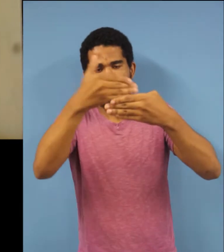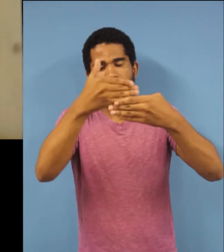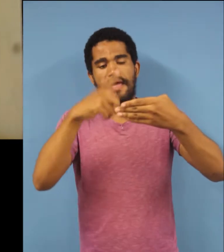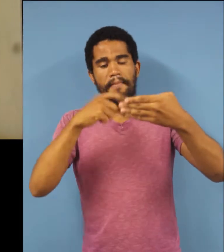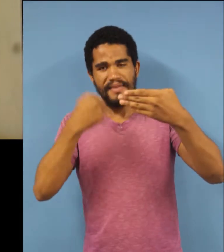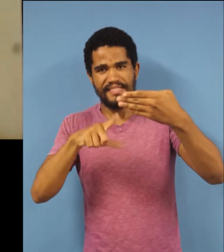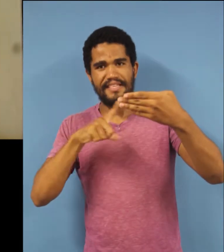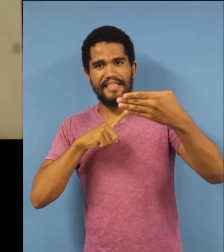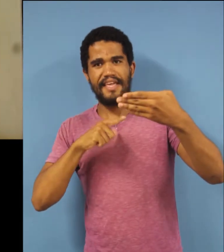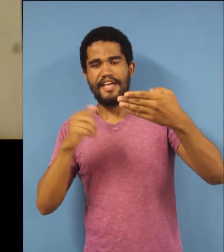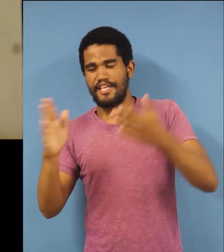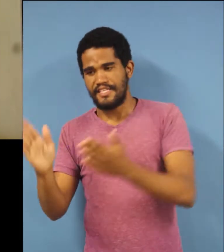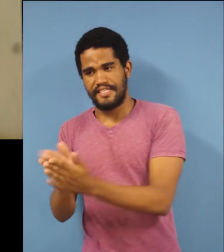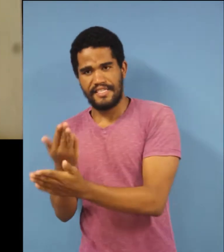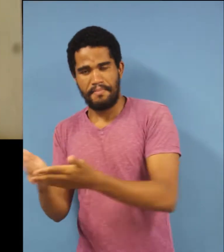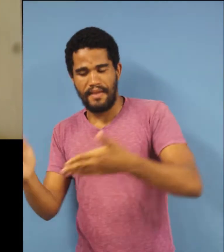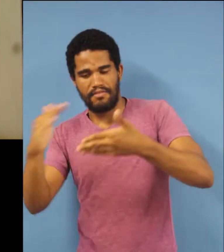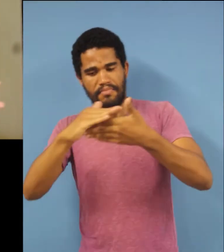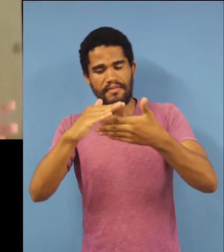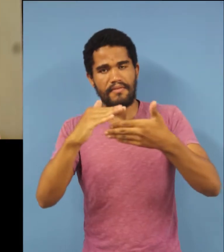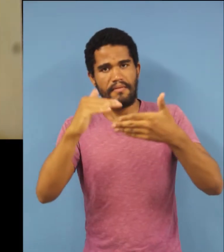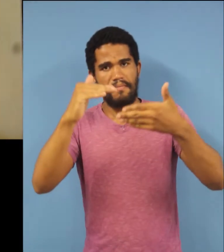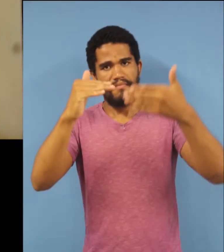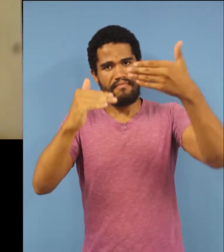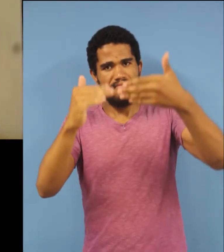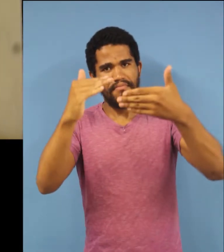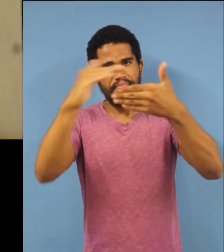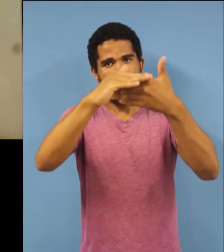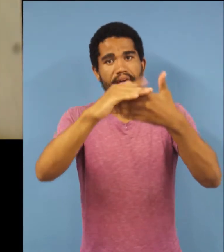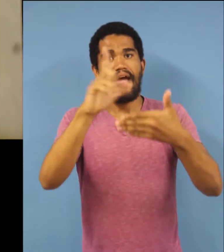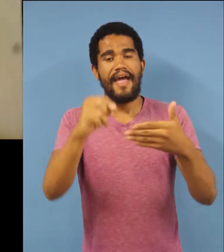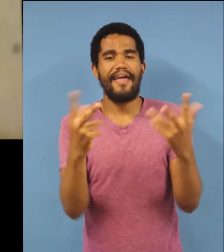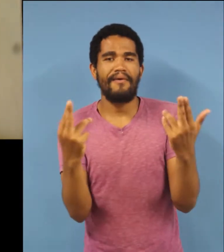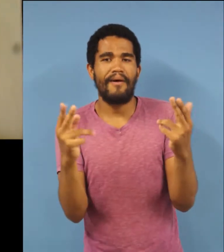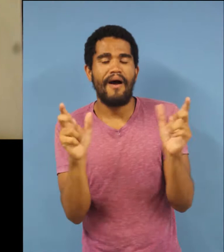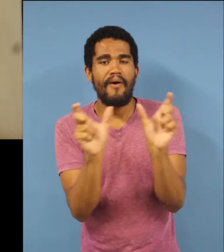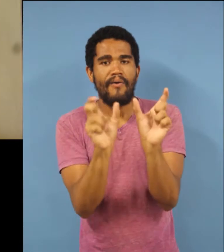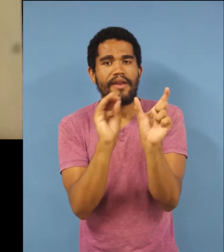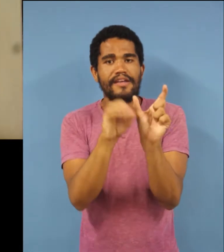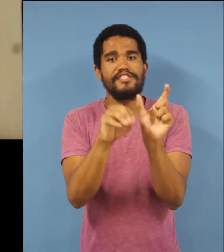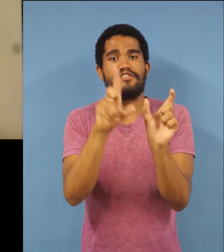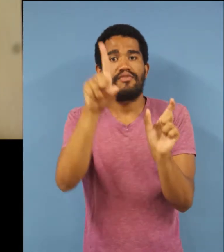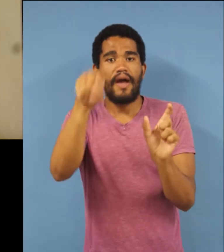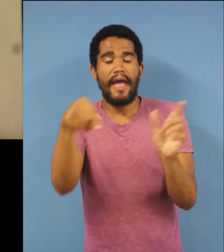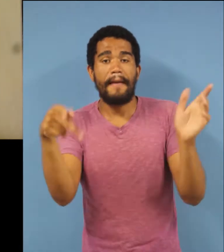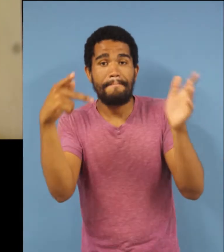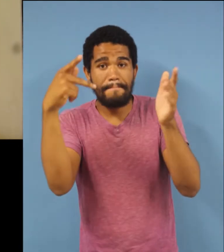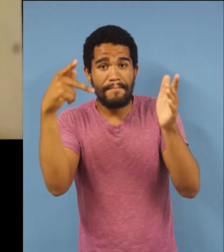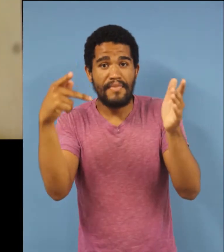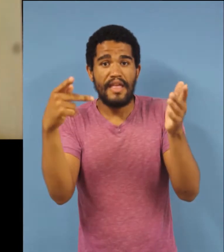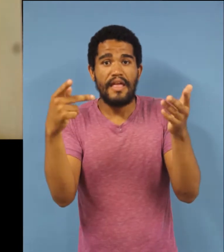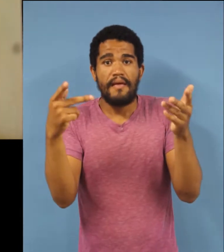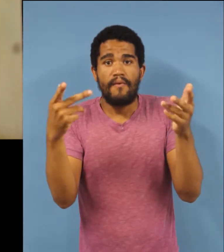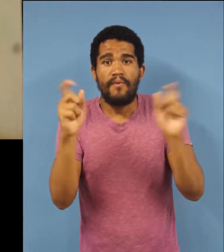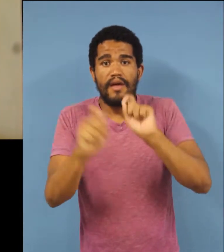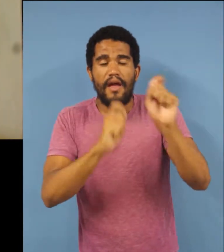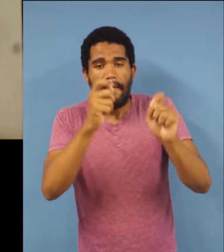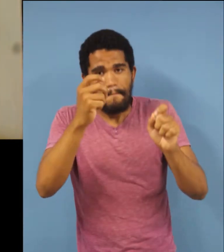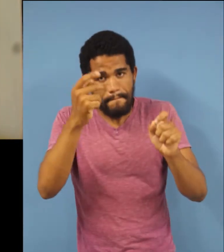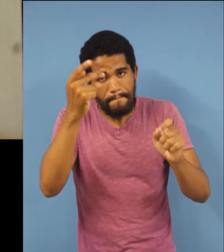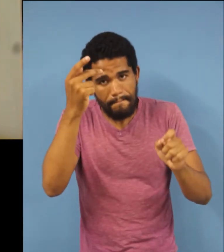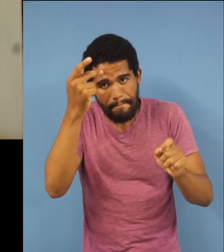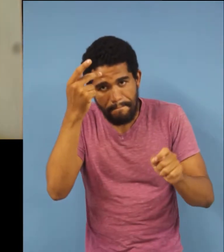conectivos é saber realmente estruturar melhor o seu texto. Eles fazem parte de uma classe de palavras que vocês já conhecem, só